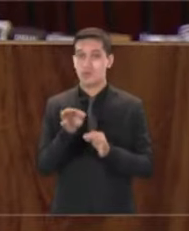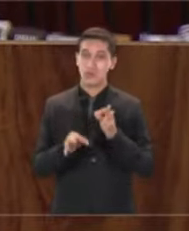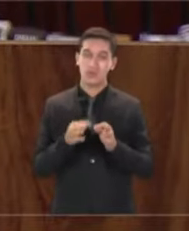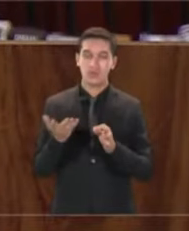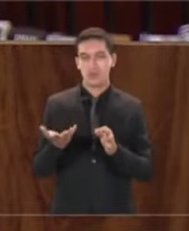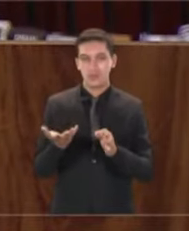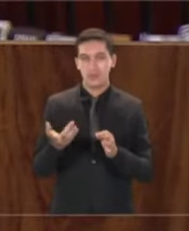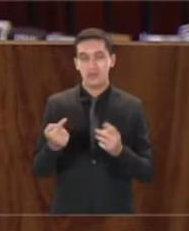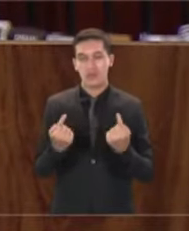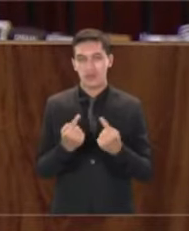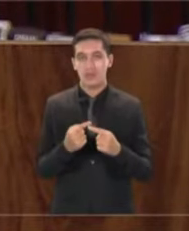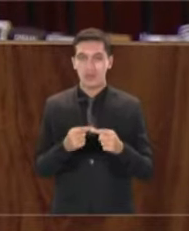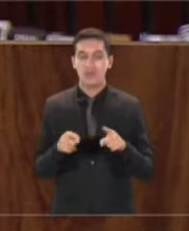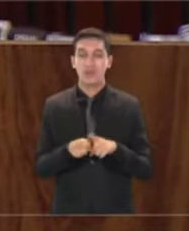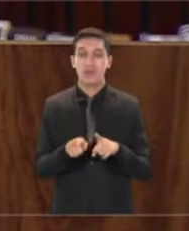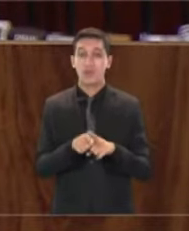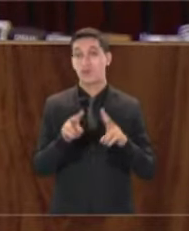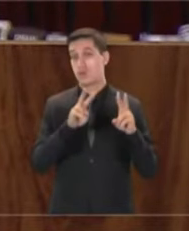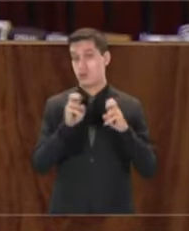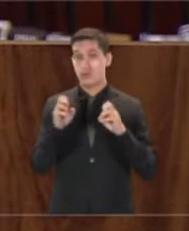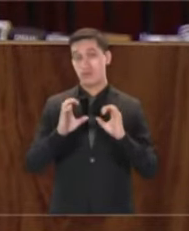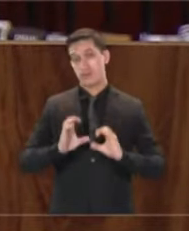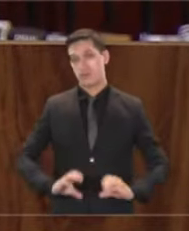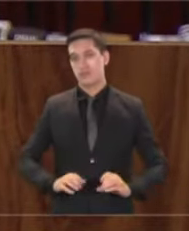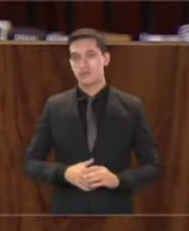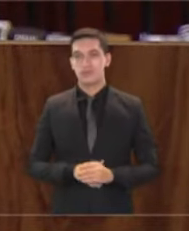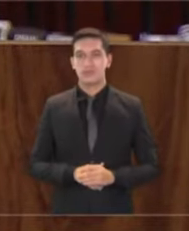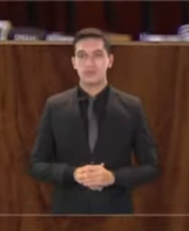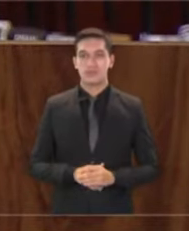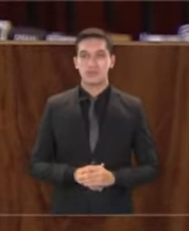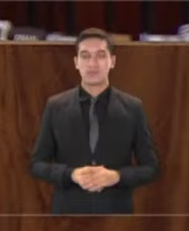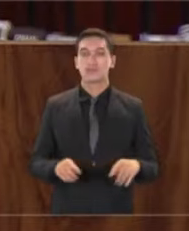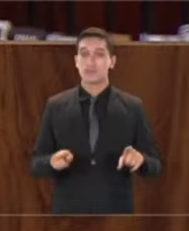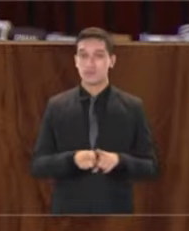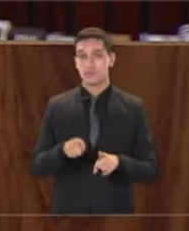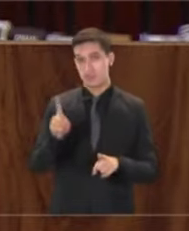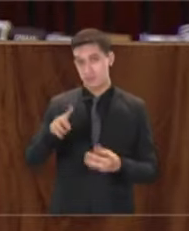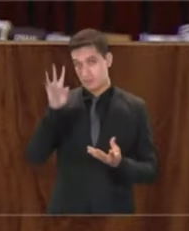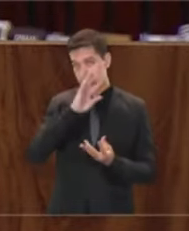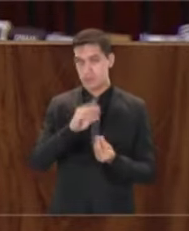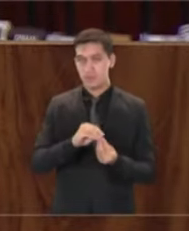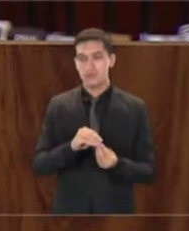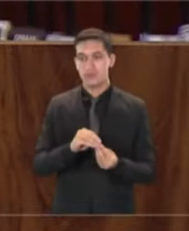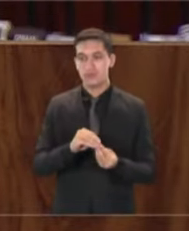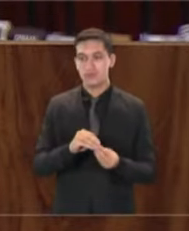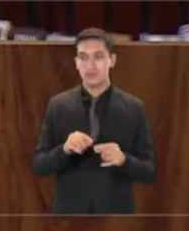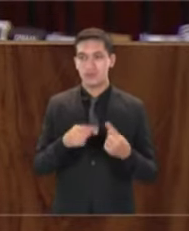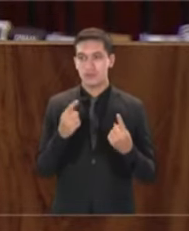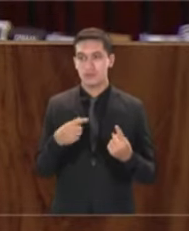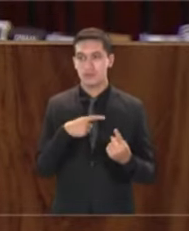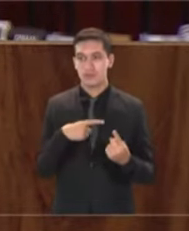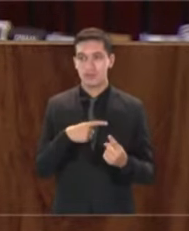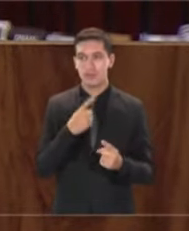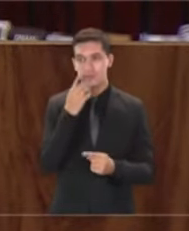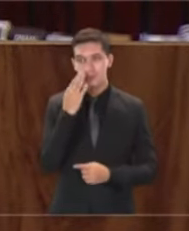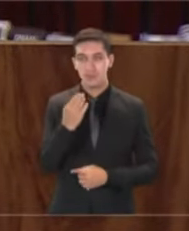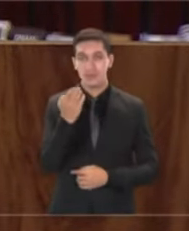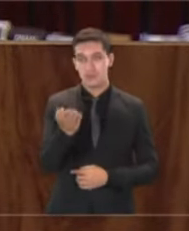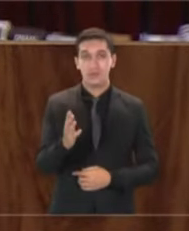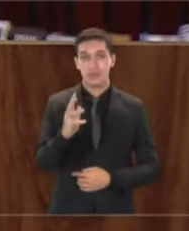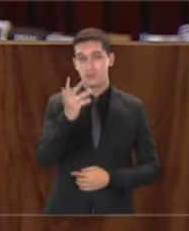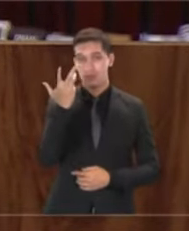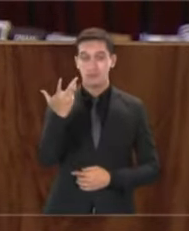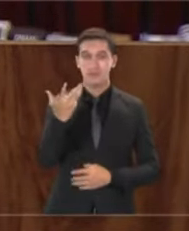tratando da matéria civil. E é a conclusão que se tem